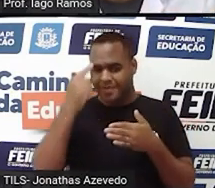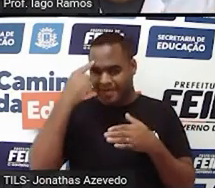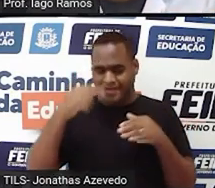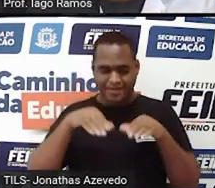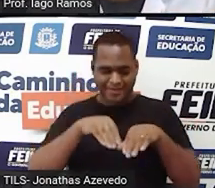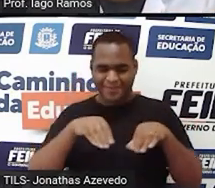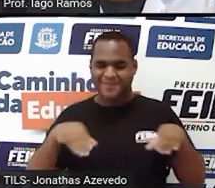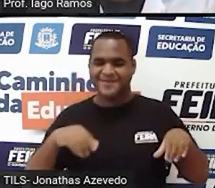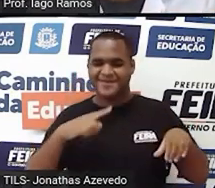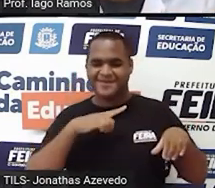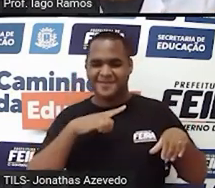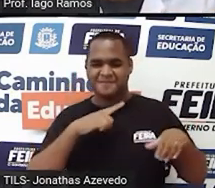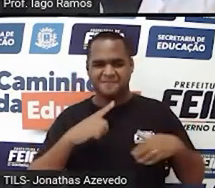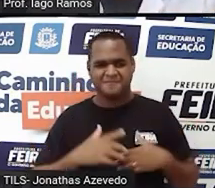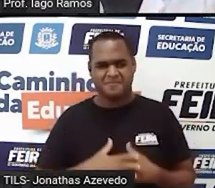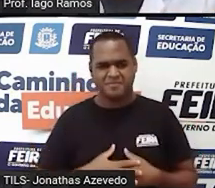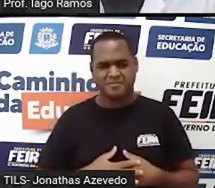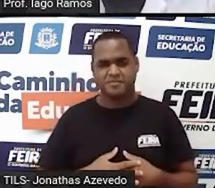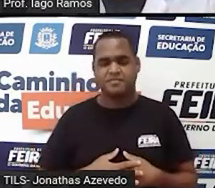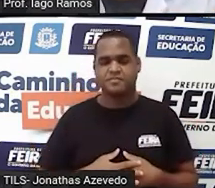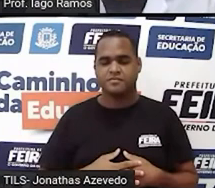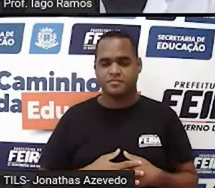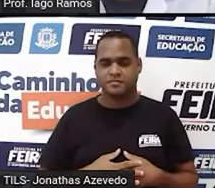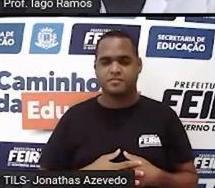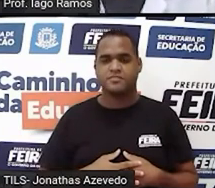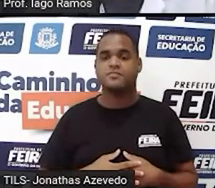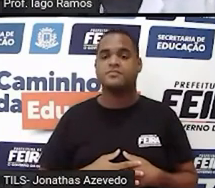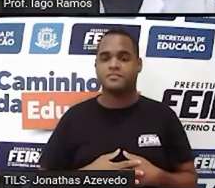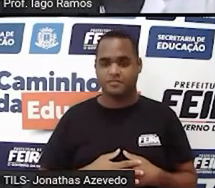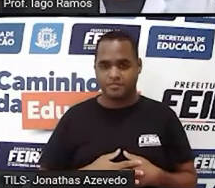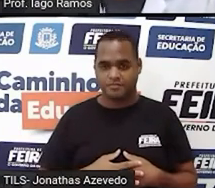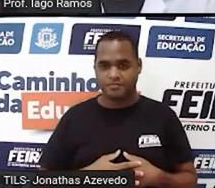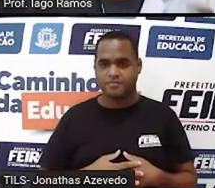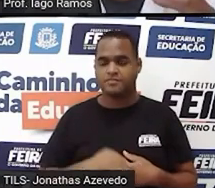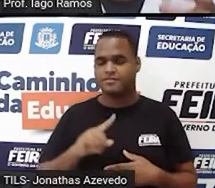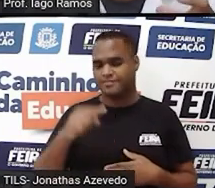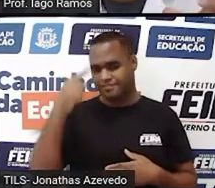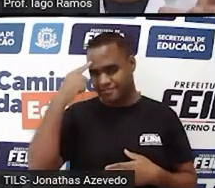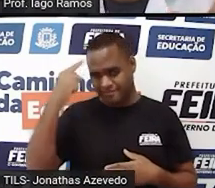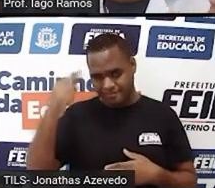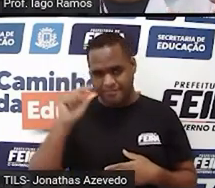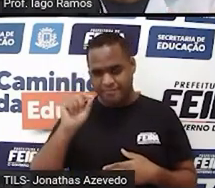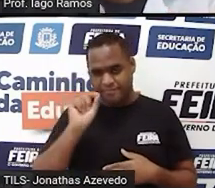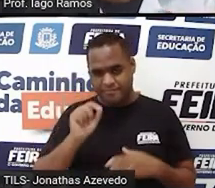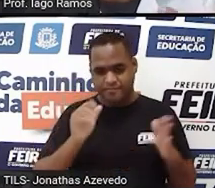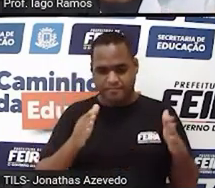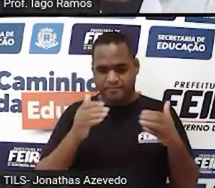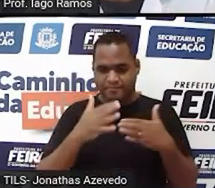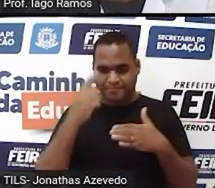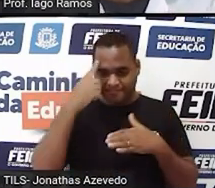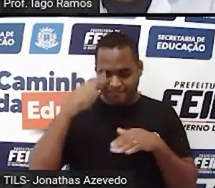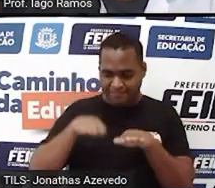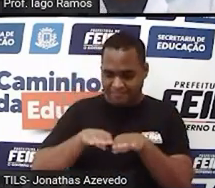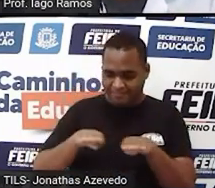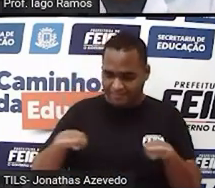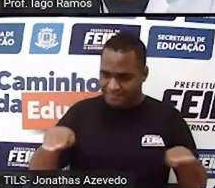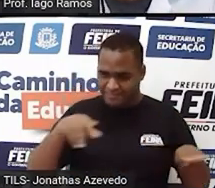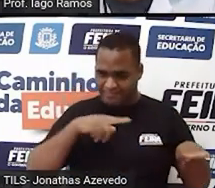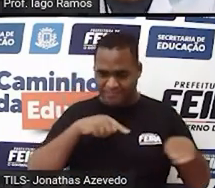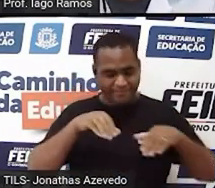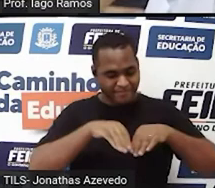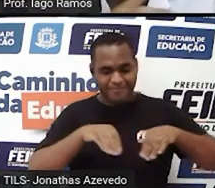paralelepípedo tá o paralelepípedo que a gente imagina aquela pedra da calçada né